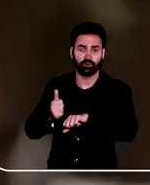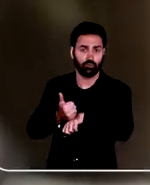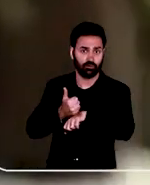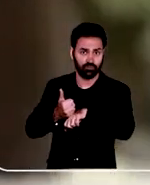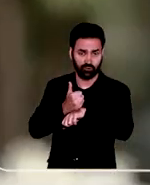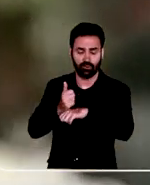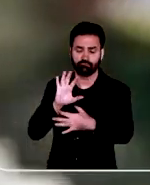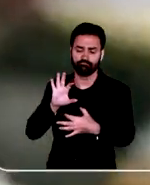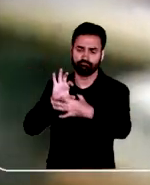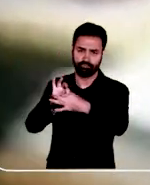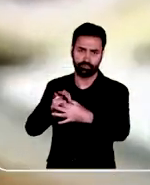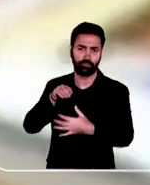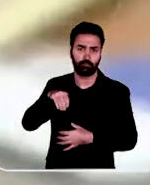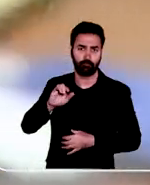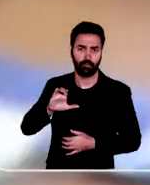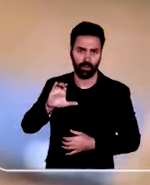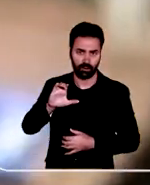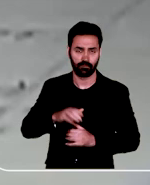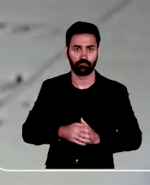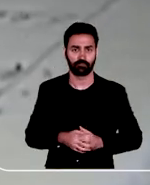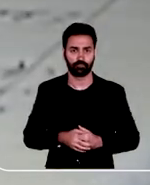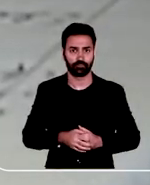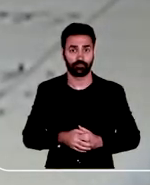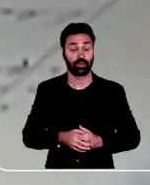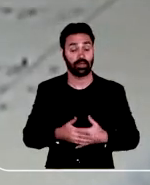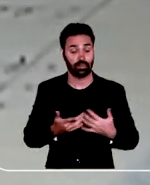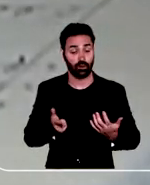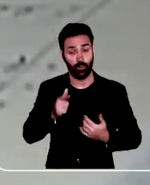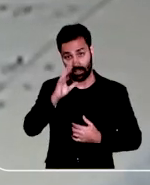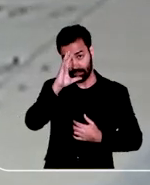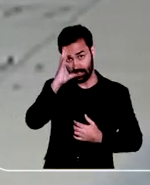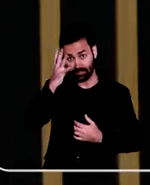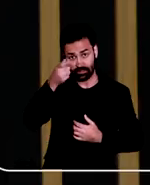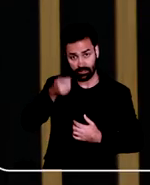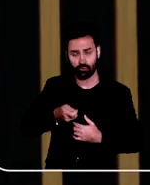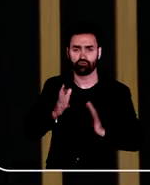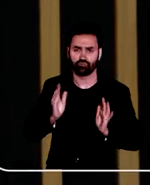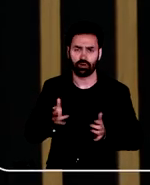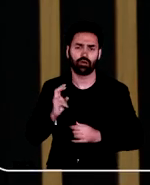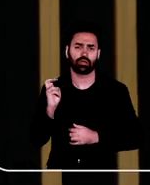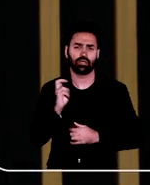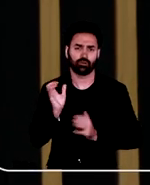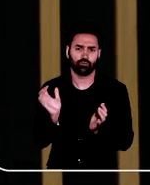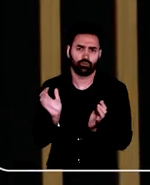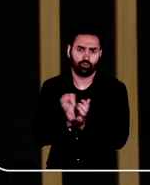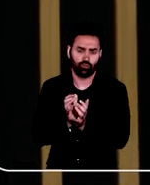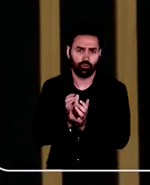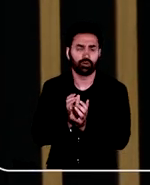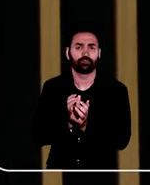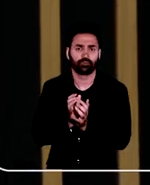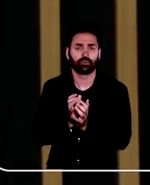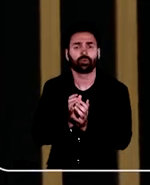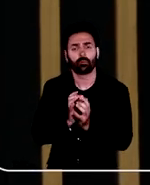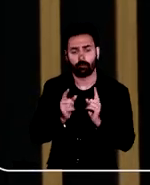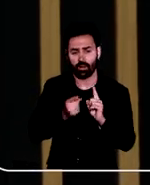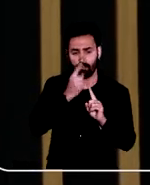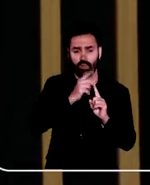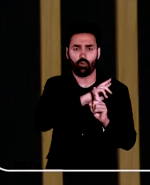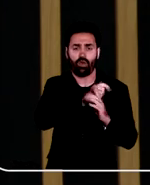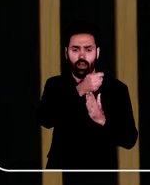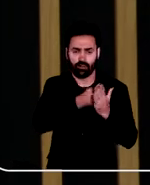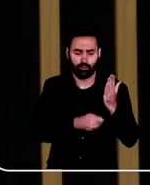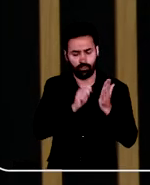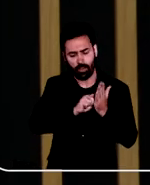informações da educação profissional e Tecnológica do Ministério da Educação o entendimento Foi estabelecido pela quinta turma ao